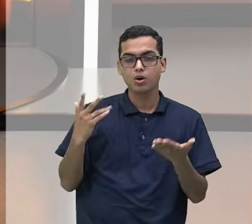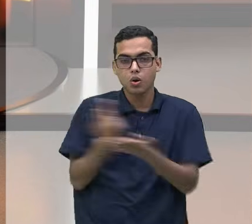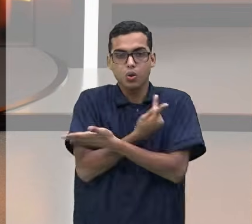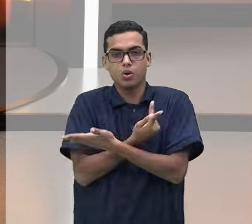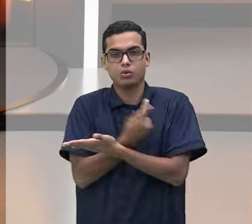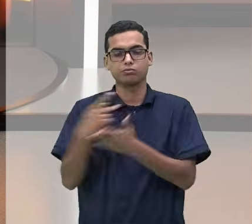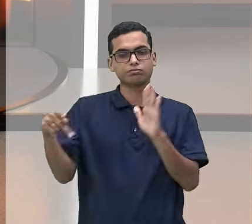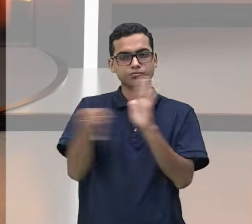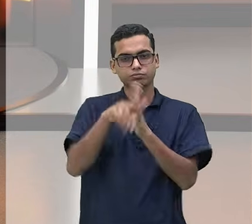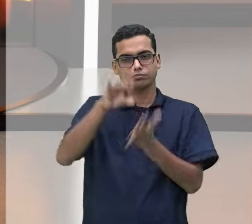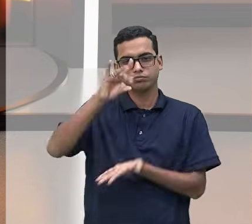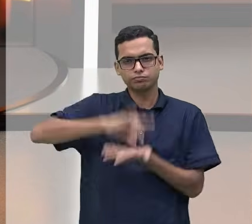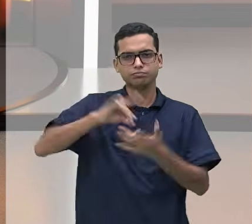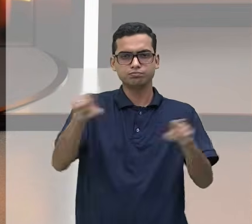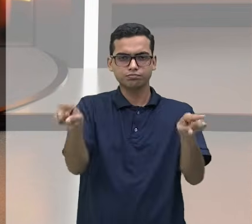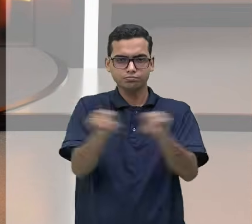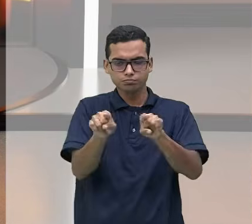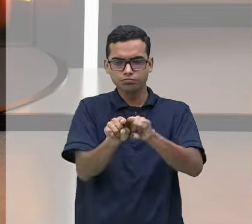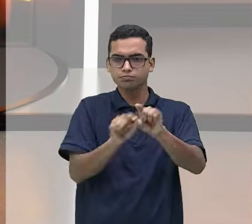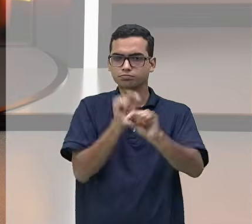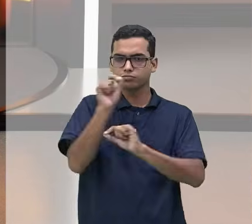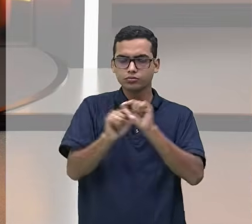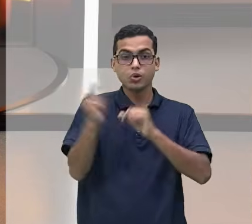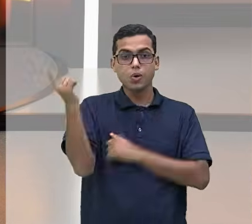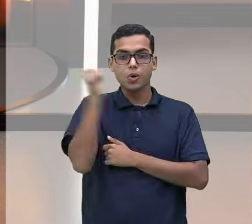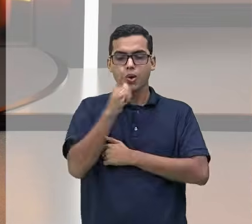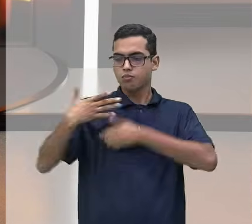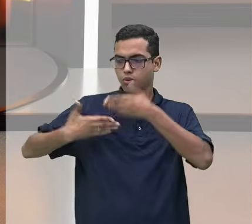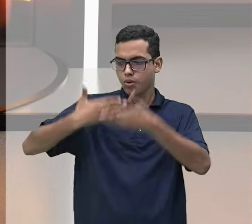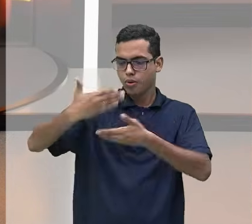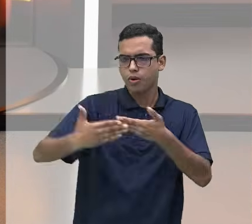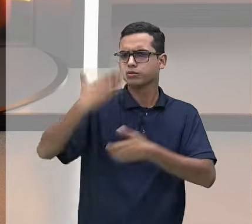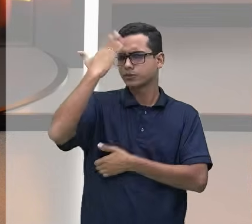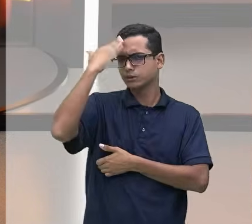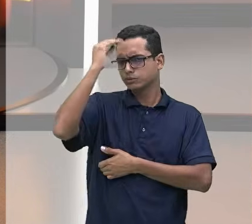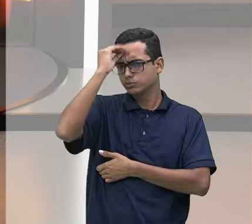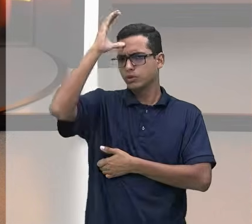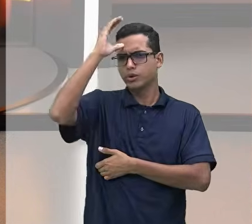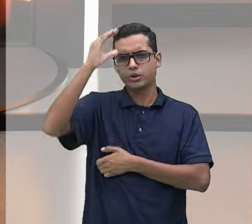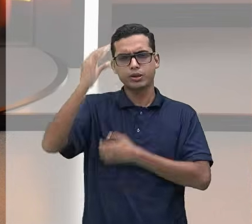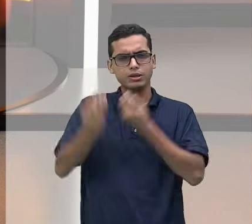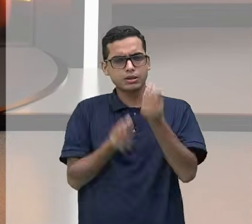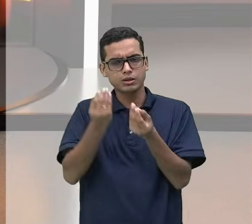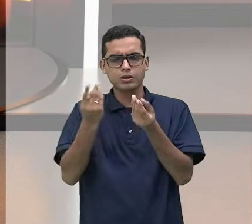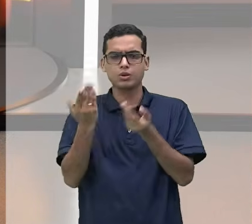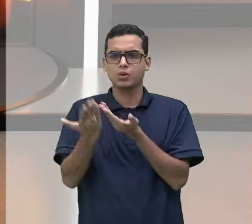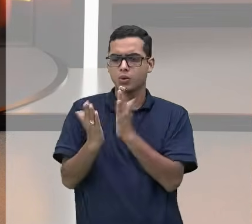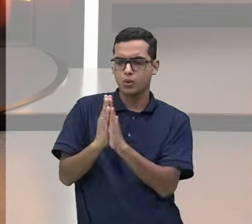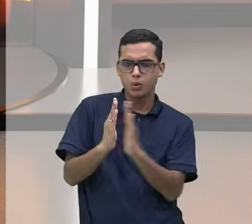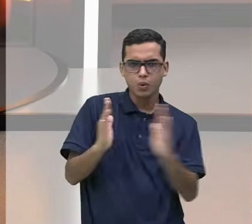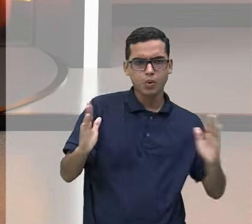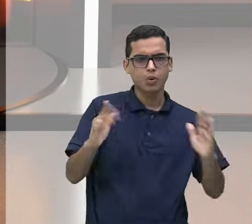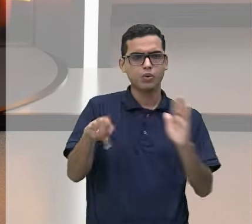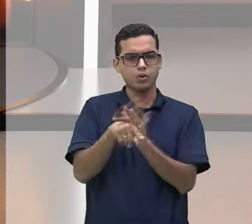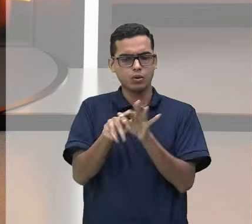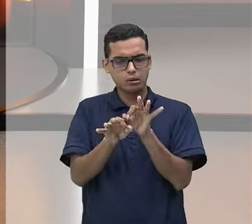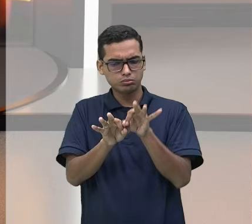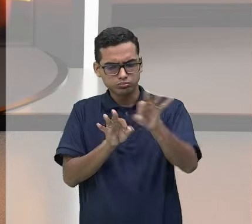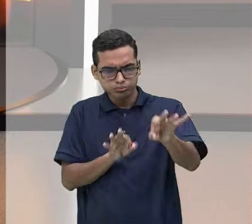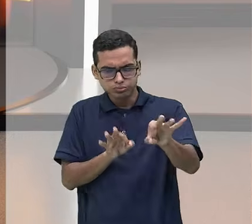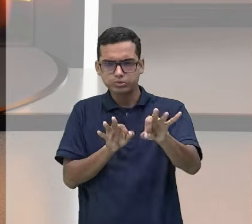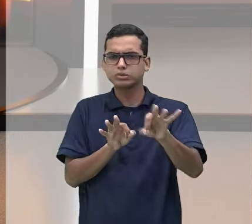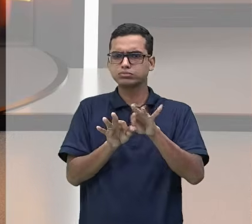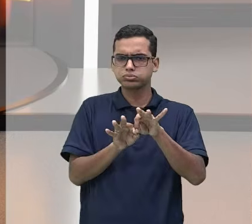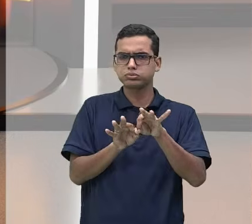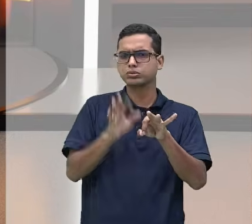eles chegaram ali para ter todo esse processo para medir isso, o tamanho da vareta, tudo isso, gente,